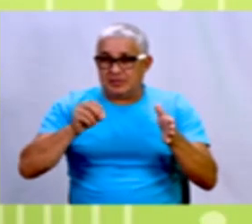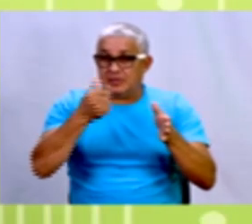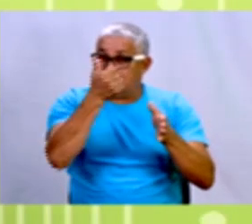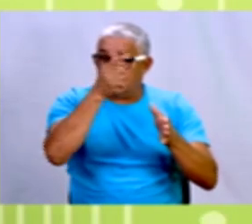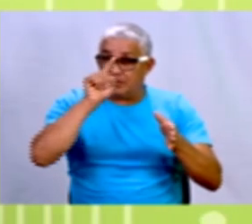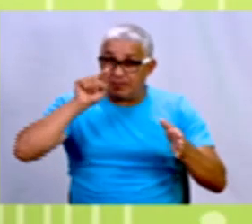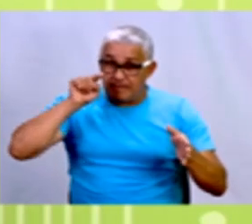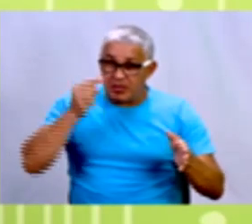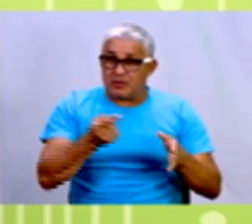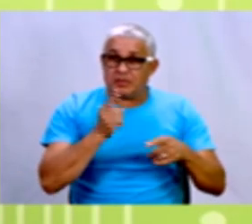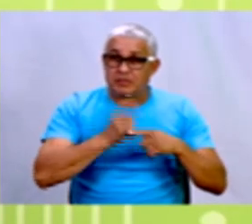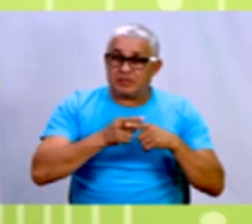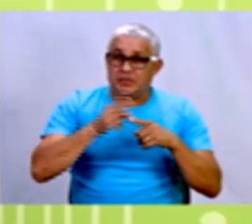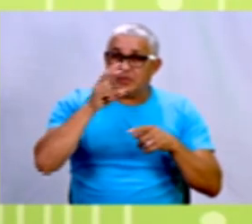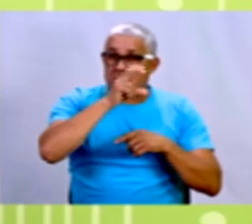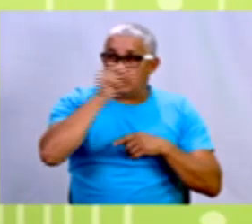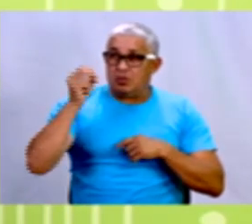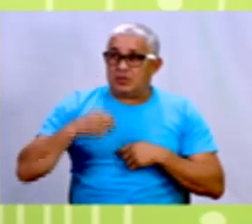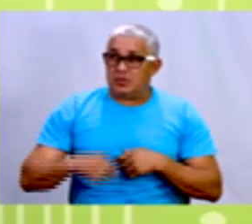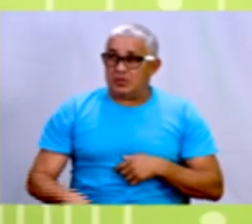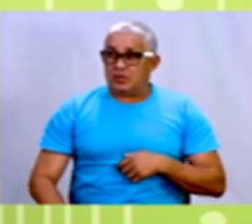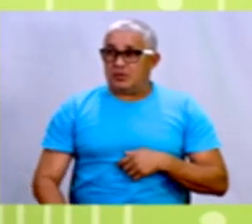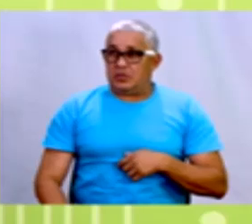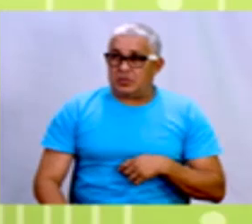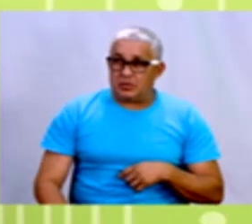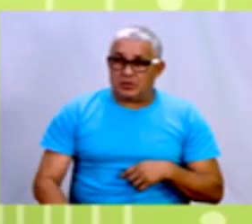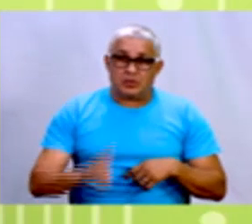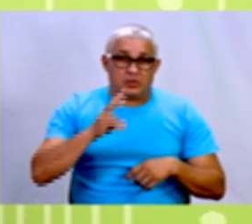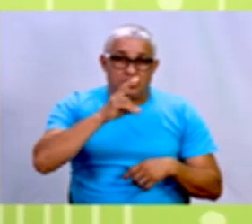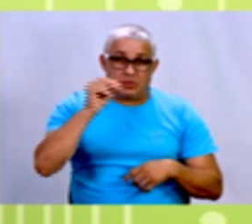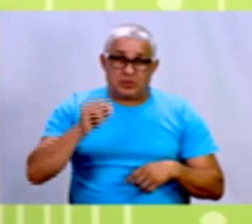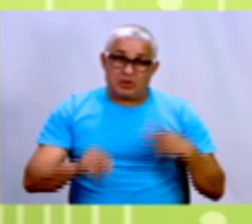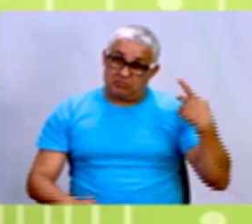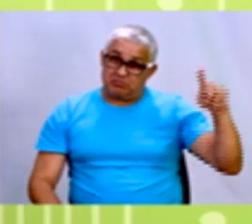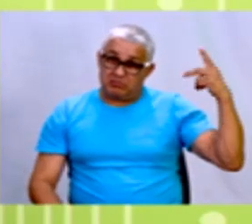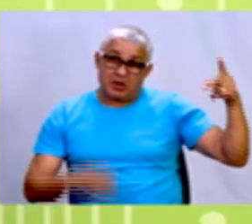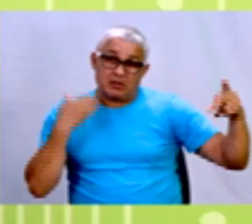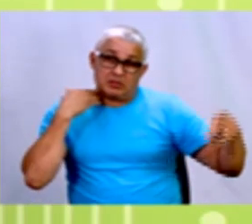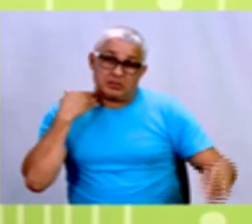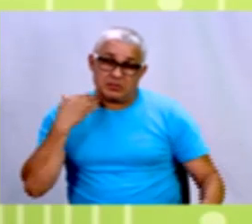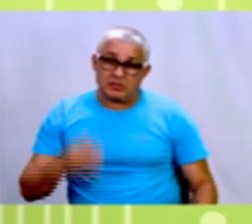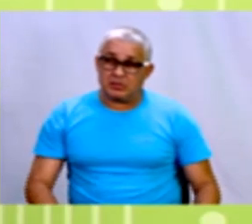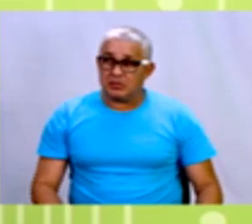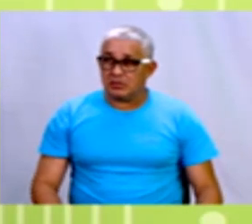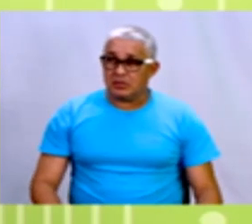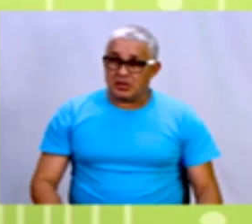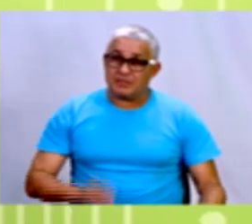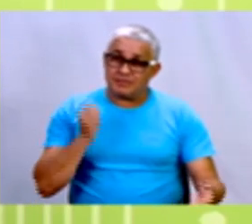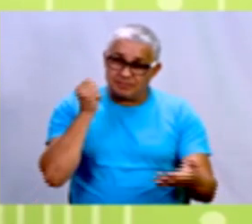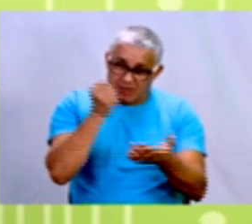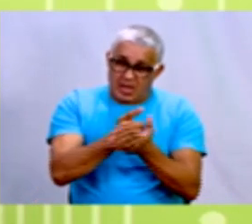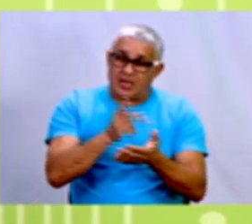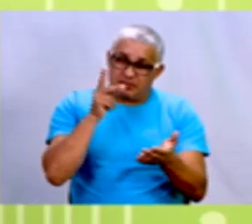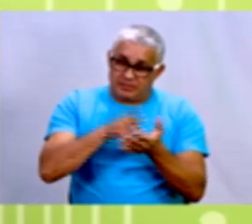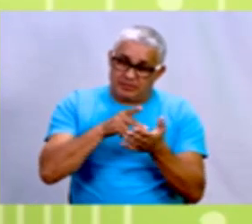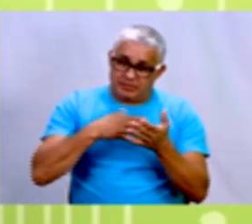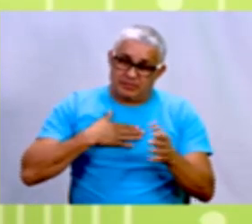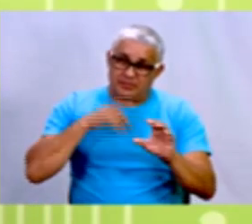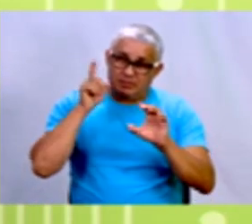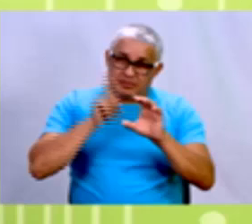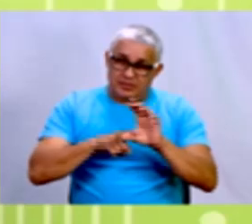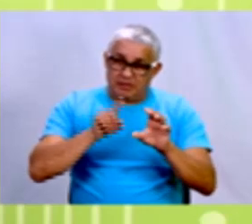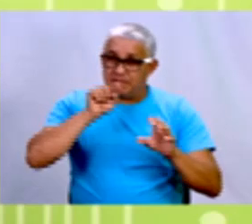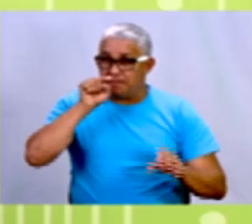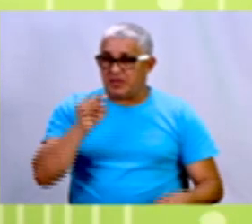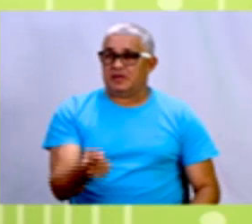500, vamos supor que eu emprestei do banco, os outros 500 é do banco, tá? O único que foi ali para pagar a minha dívida mesmo foi aqueles